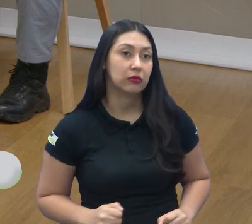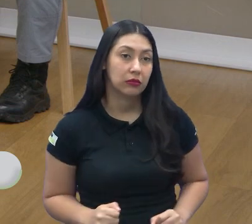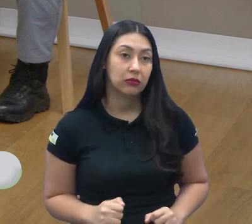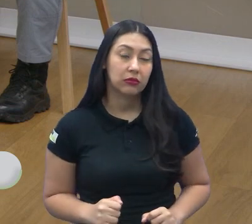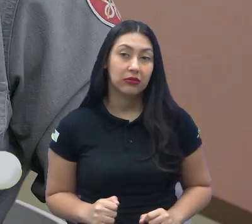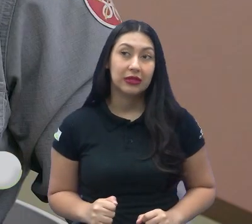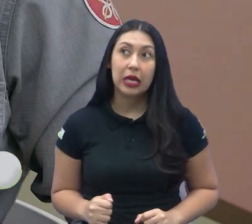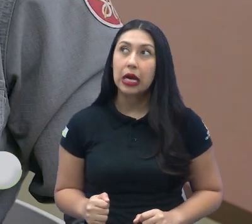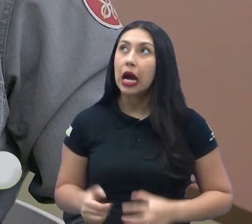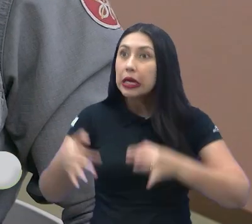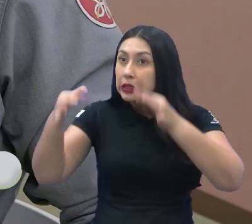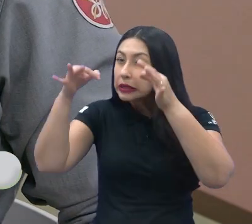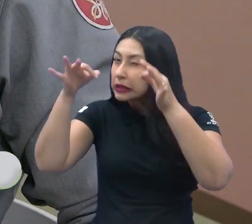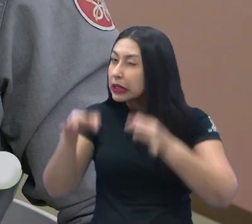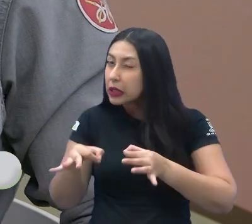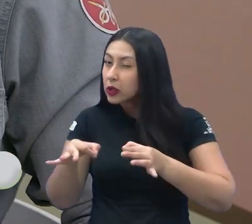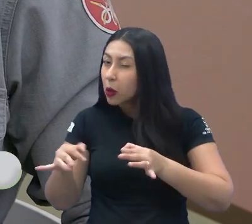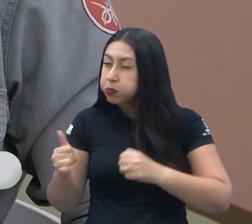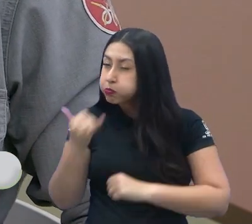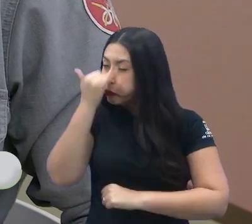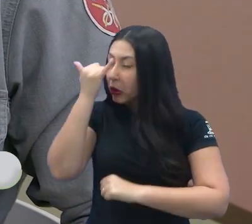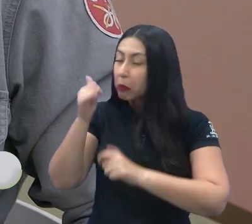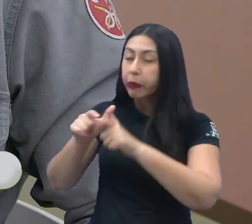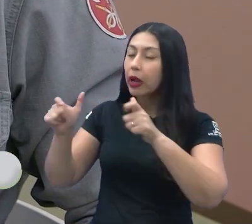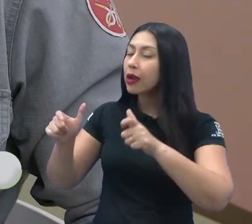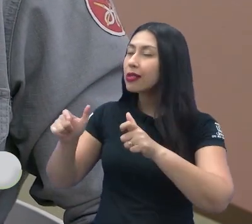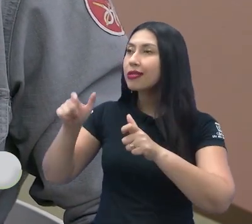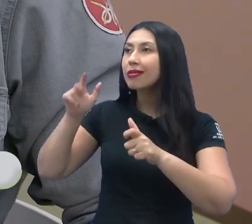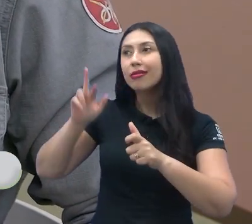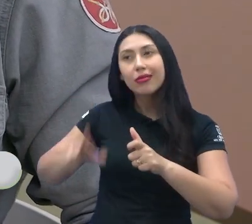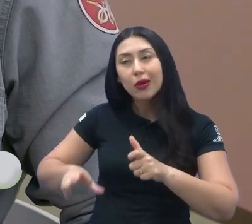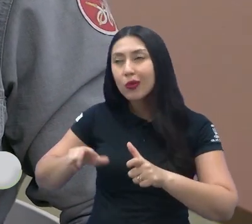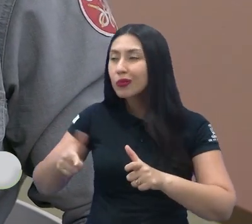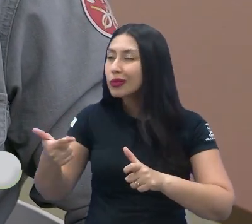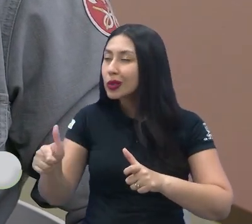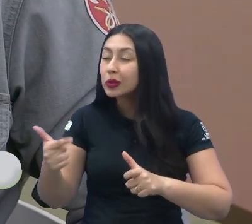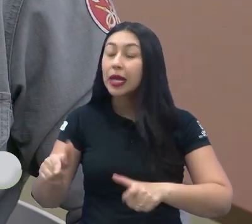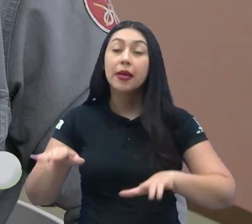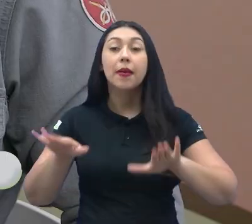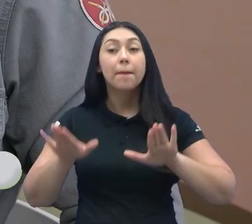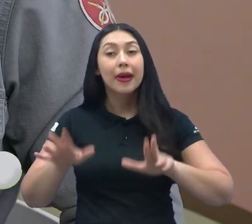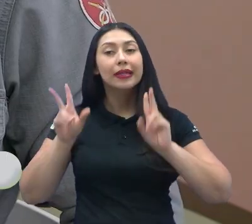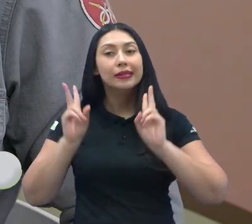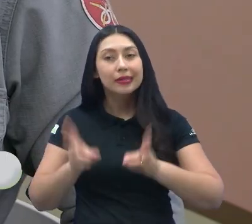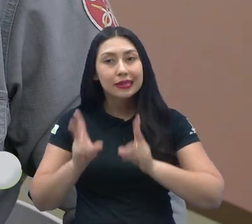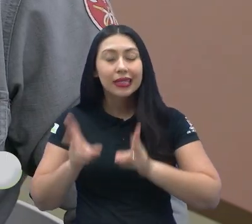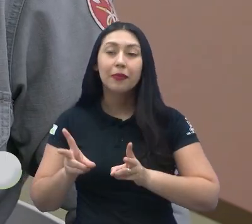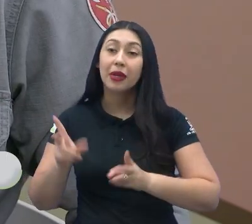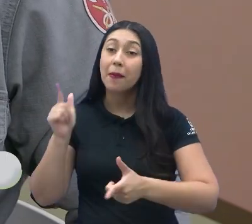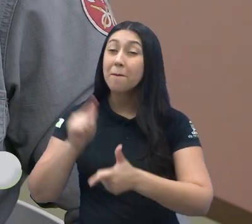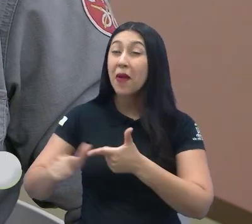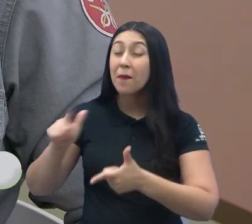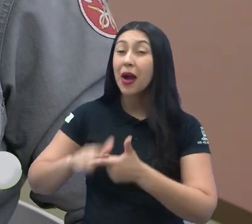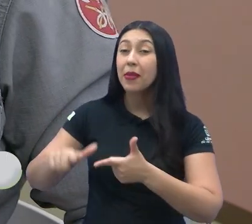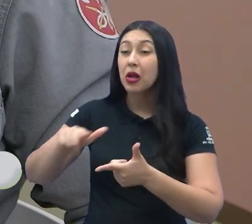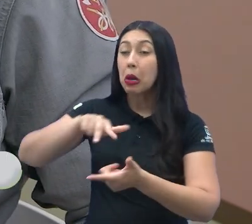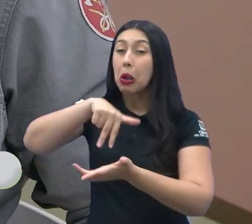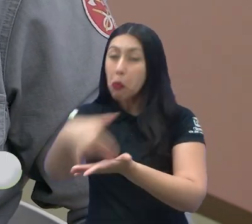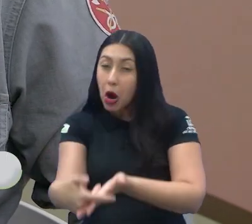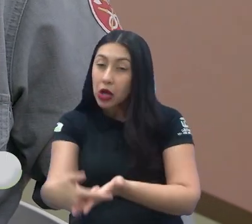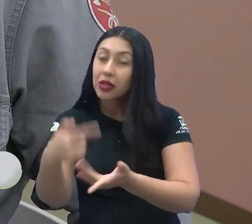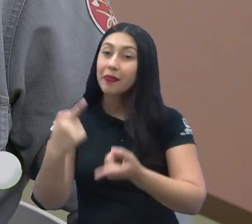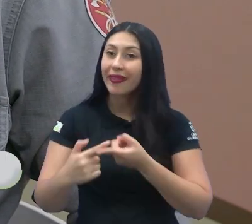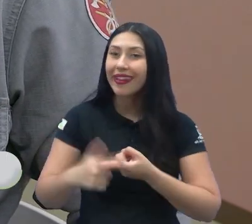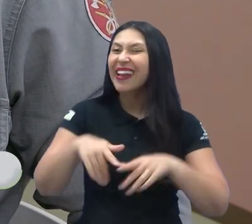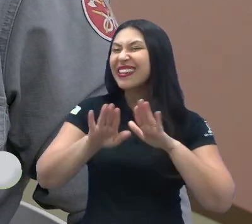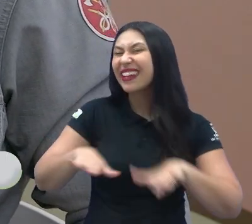ao certo um acidente mais comum envolvendo crianças, mas o que tem bastante chamado é envolvendo queda, porque criança tem aquela energia,